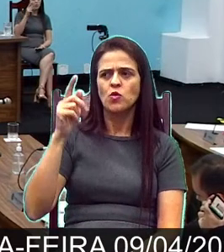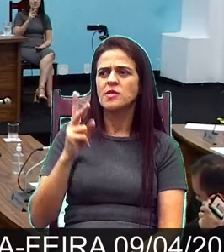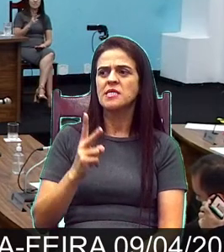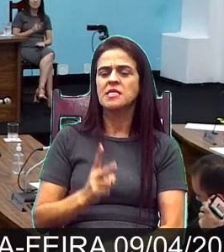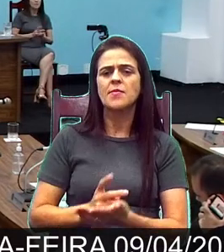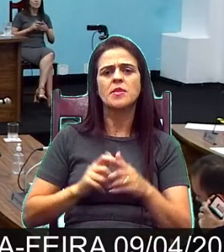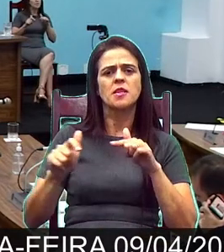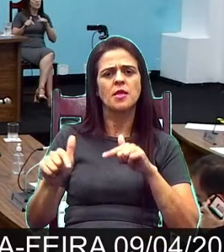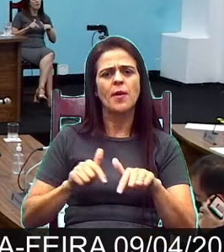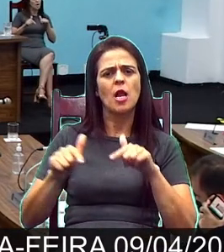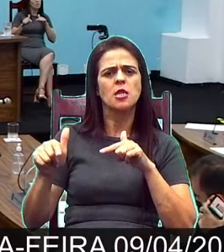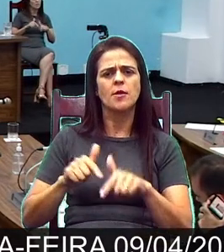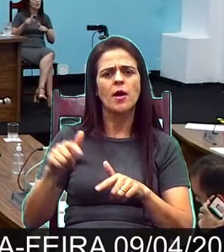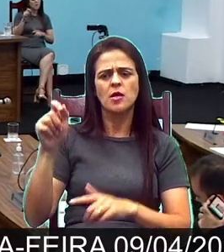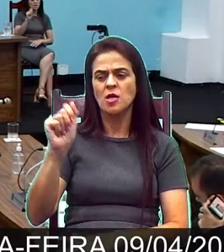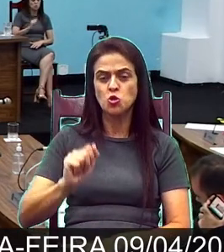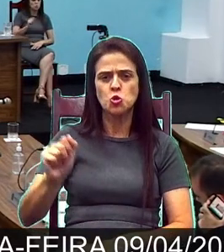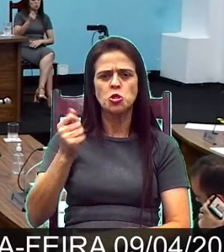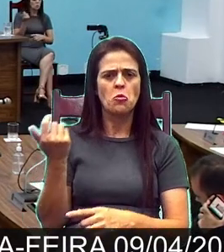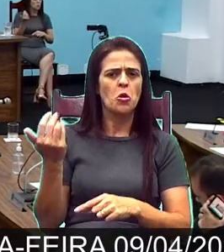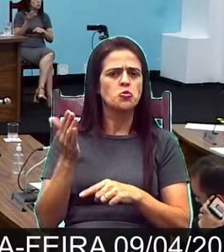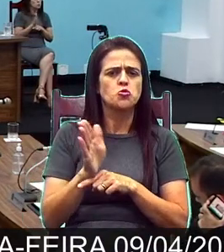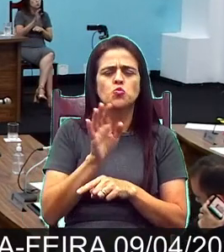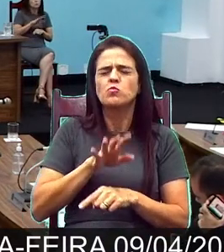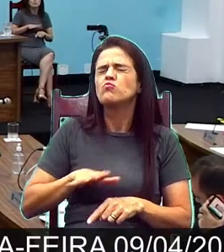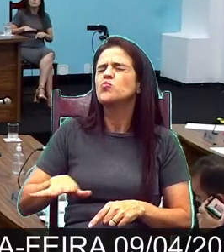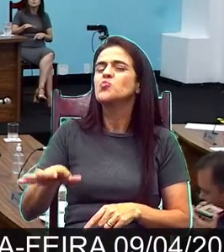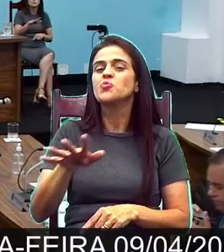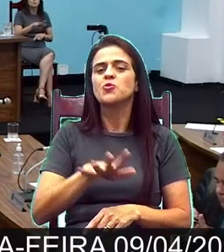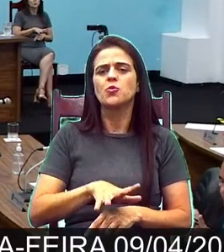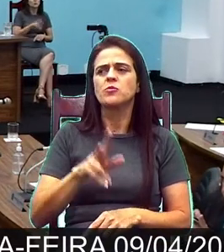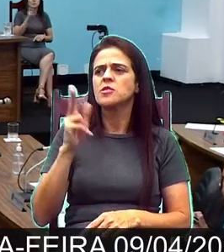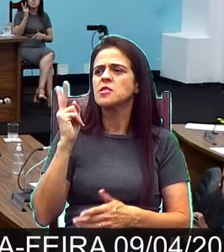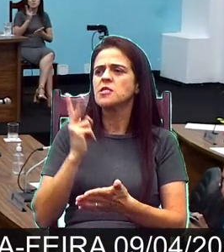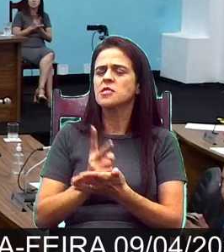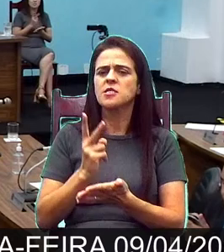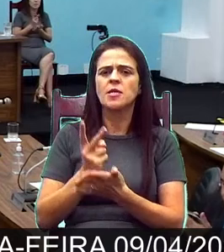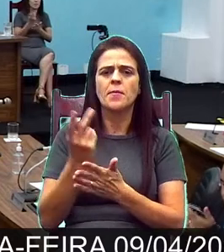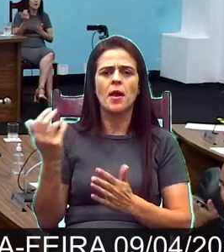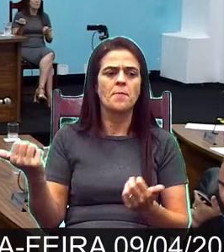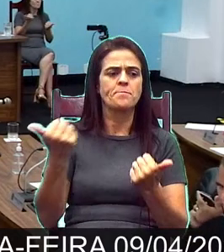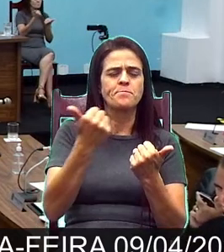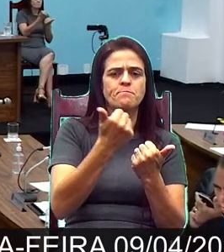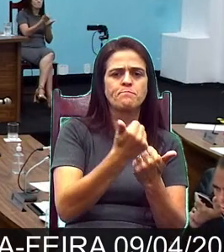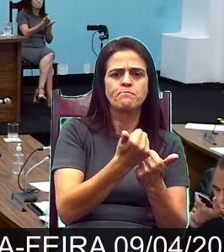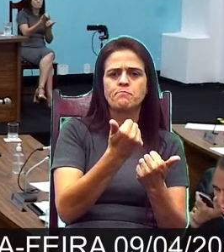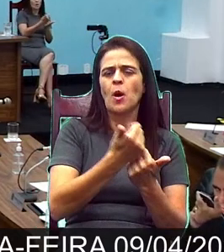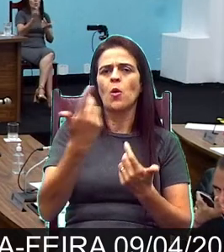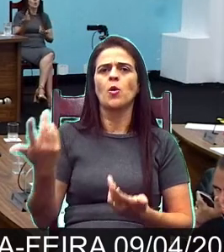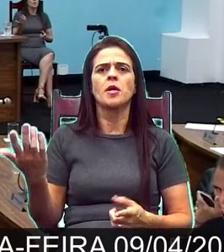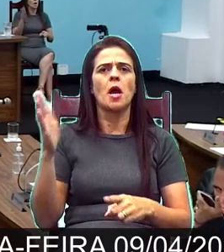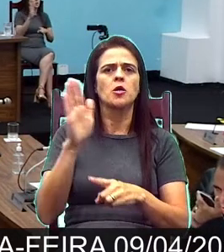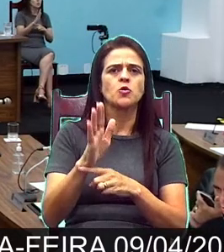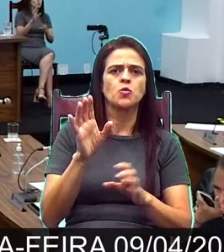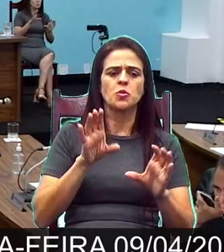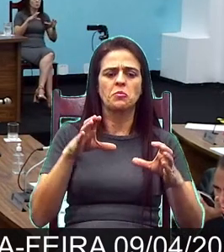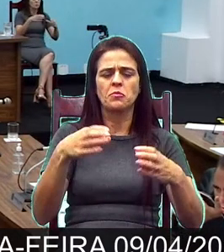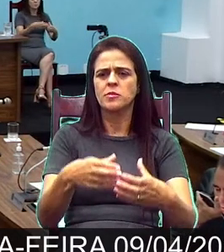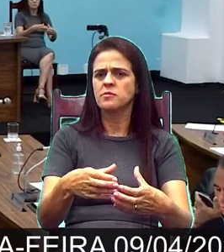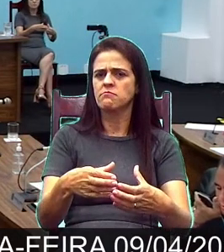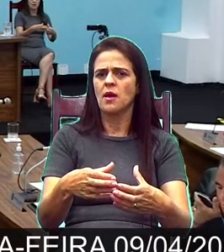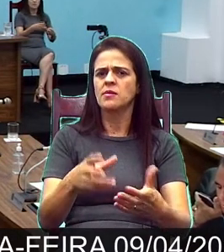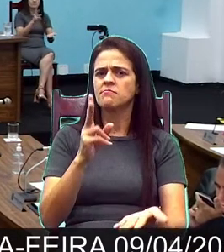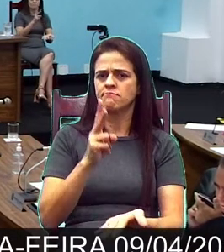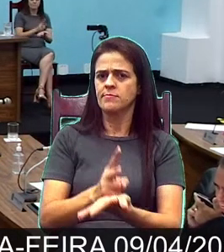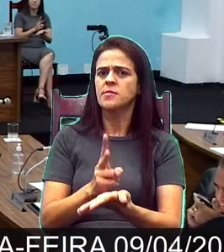um serviço social muito importante, um serviço assistencial, um serviço de ajuda à nossa comunidade